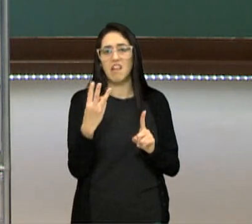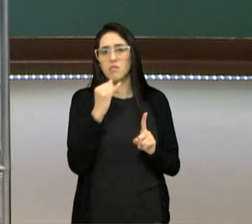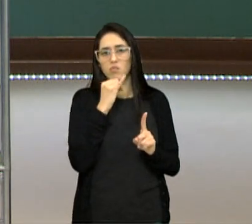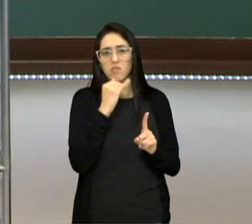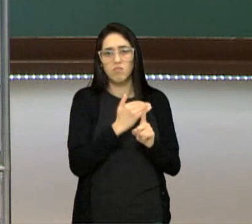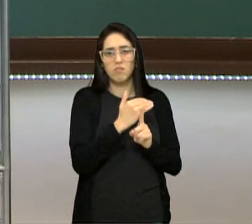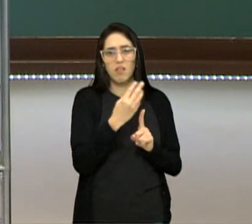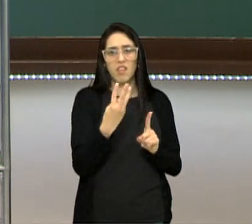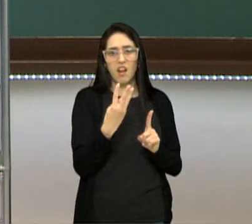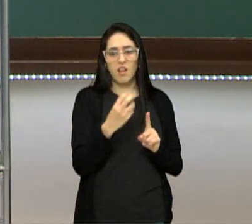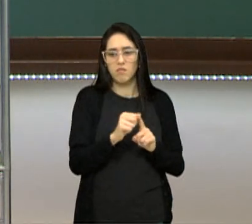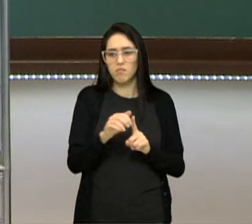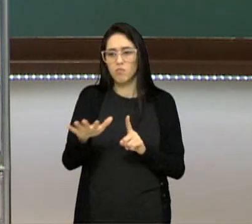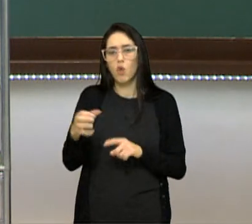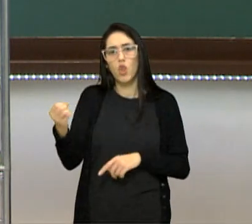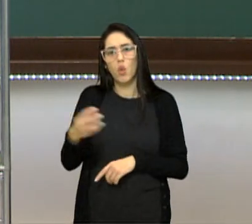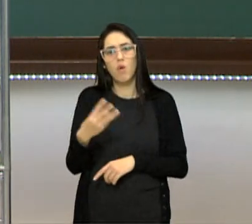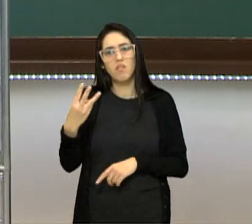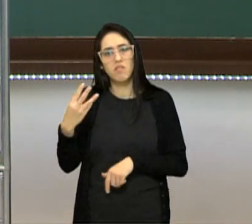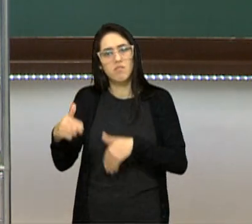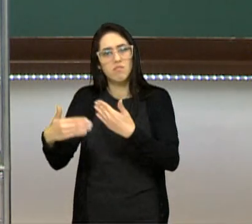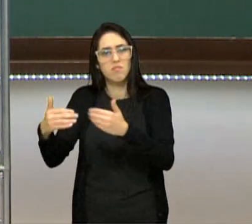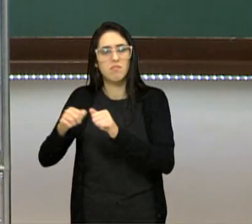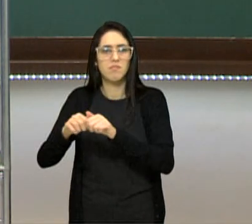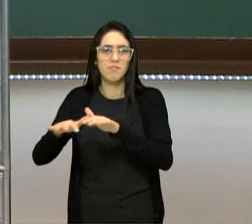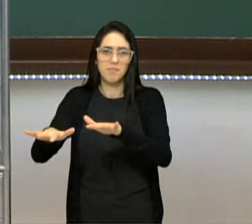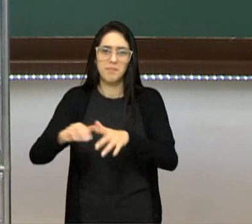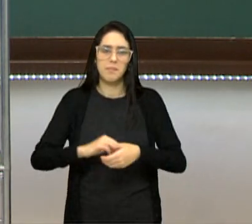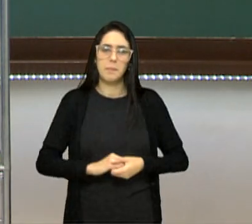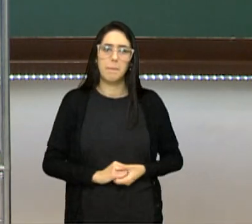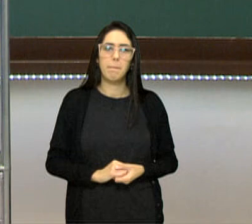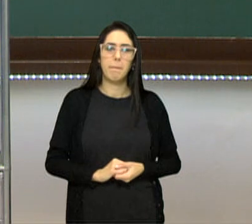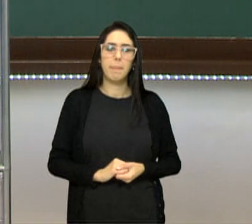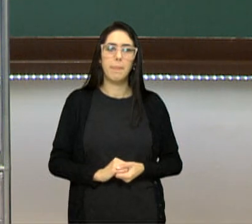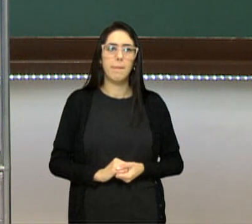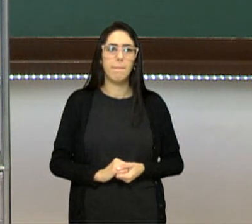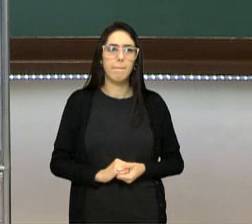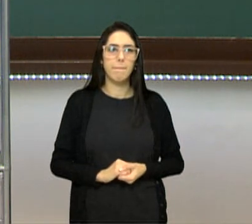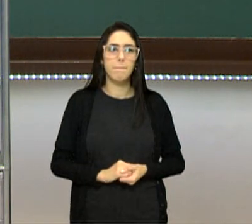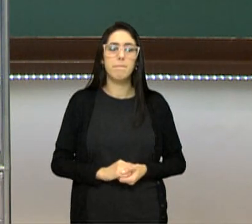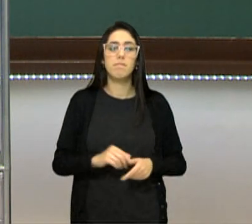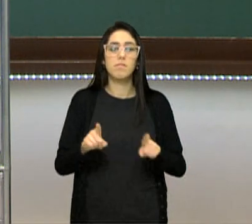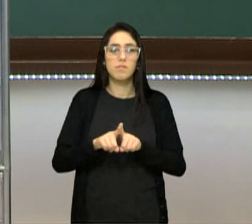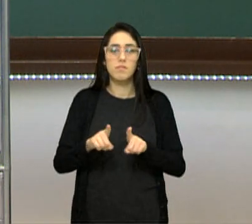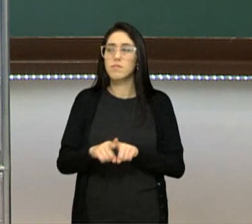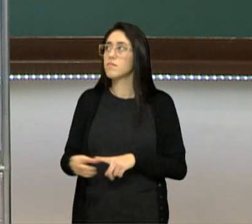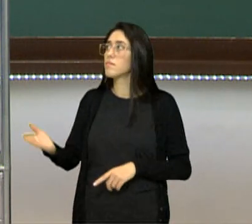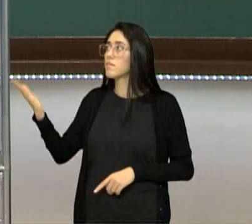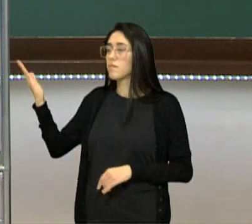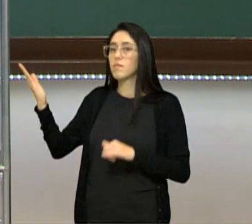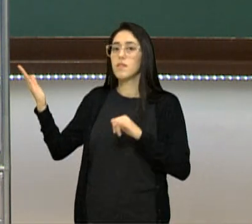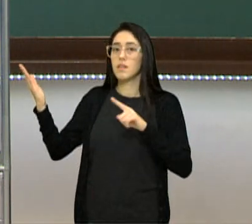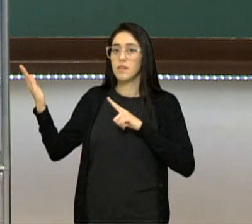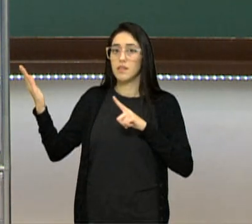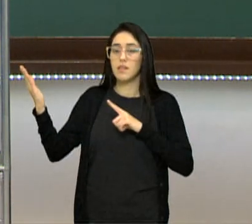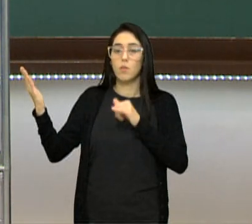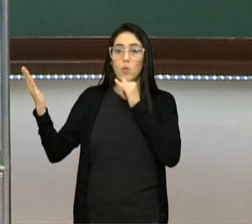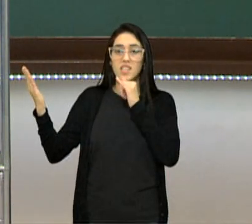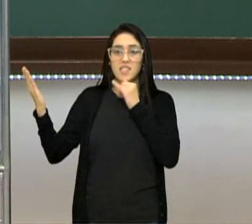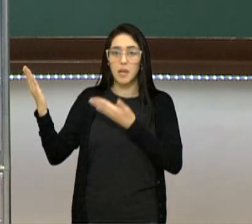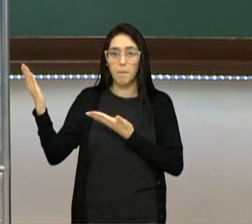produzir 3 novos trechos de planárias assim, e por aí vai, tá? E temos um caso bem especial, pessoal,